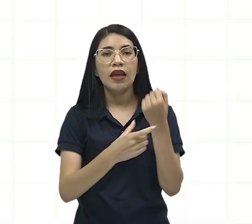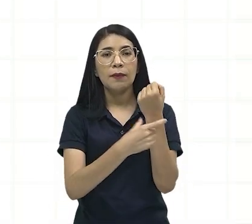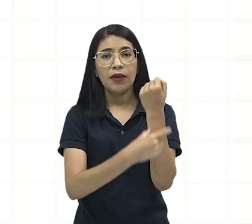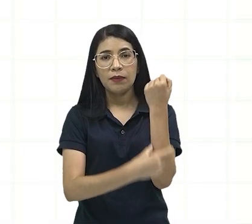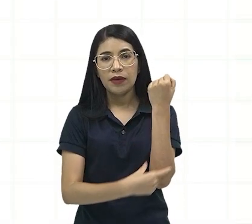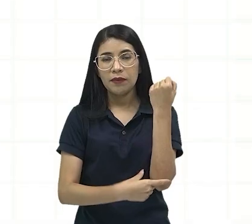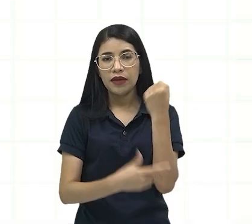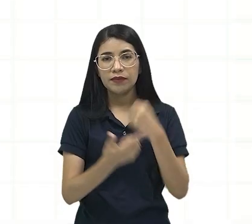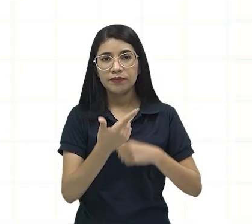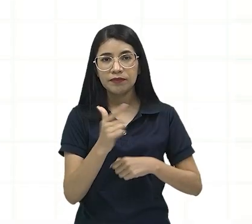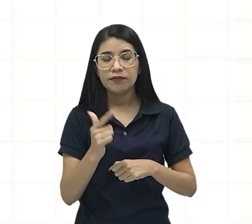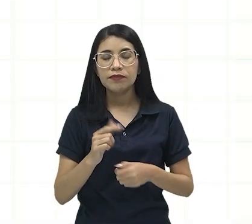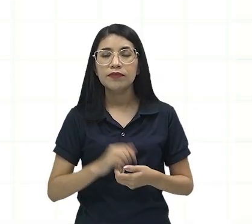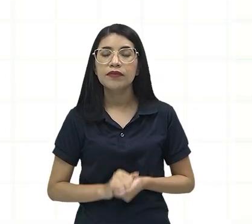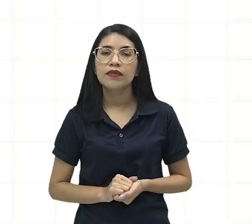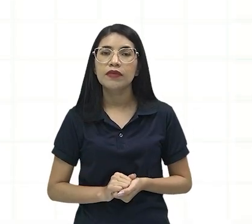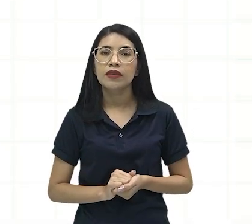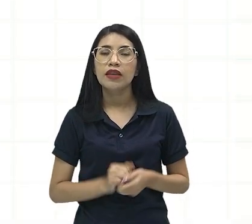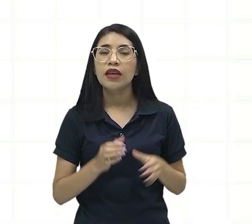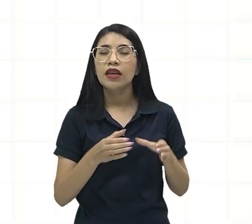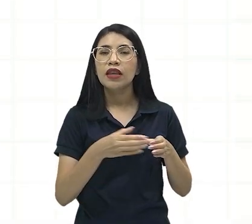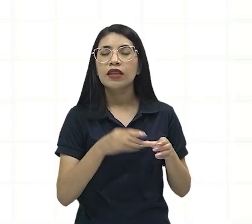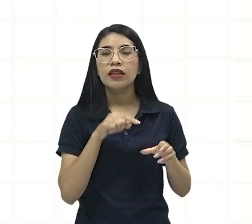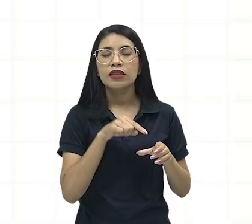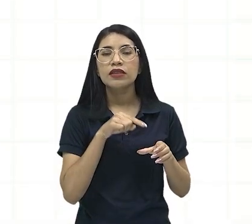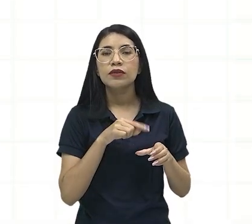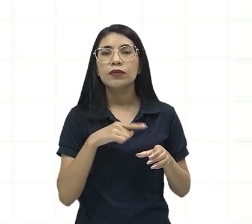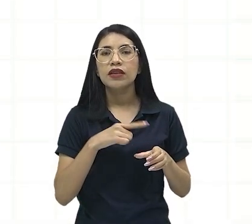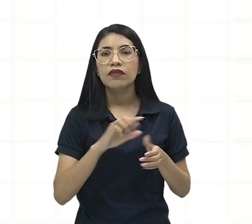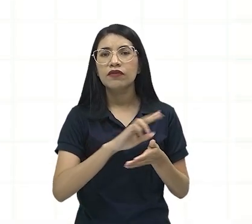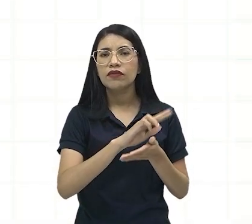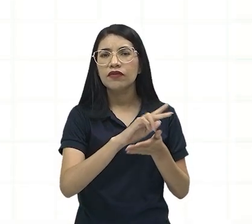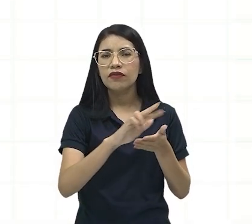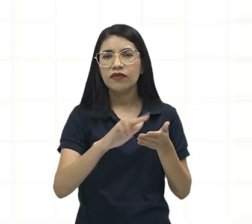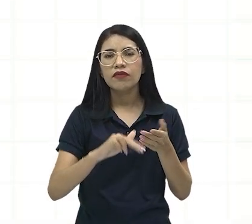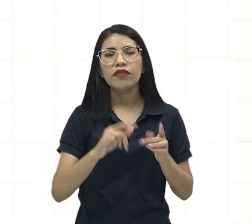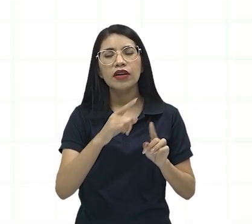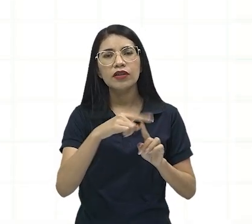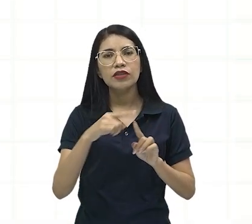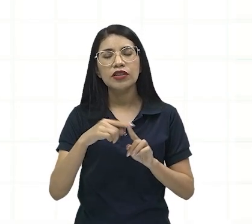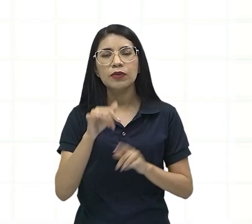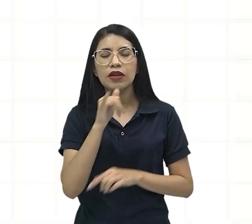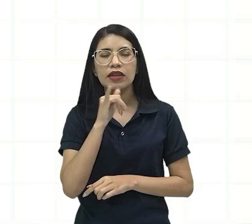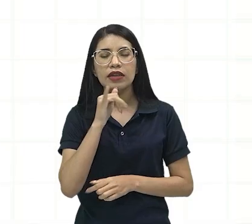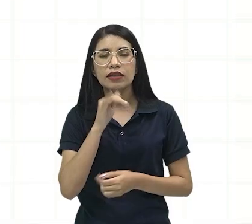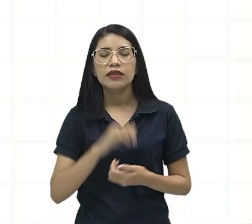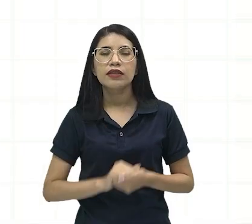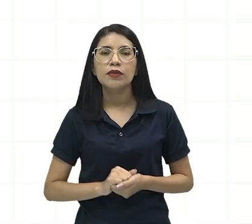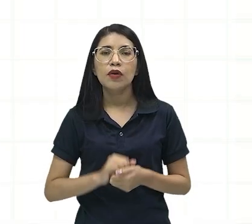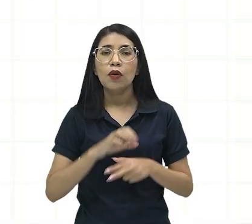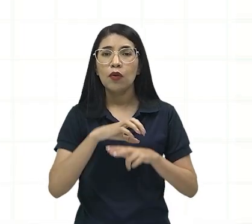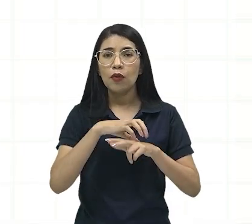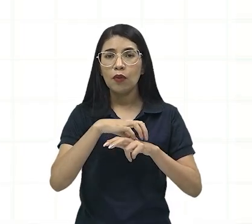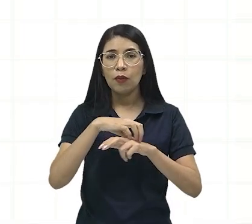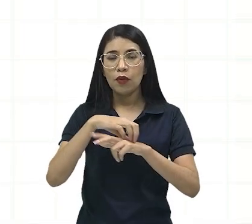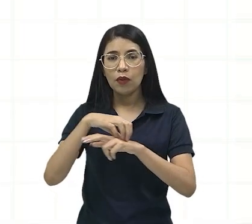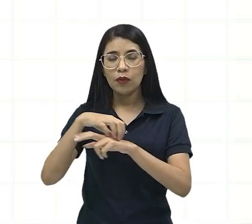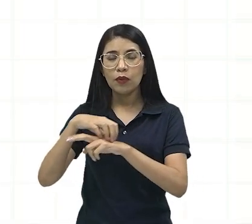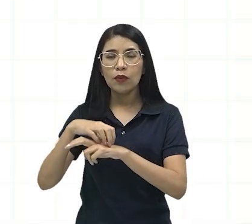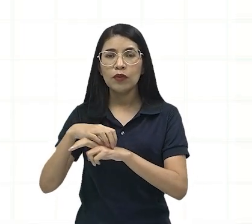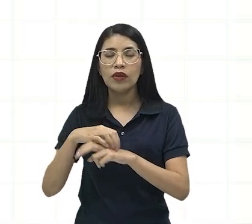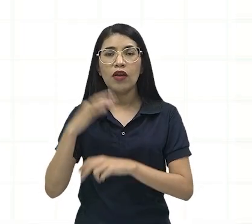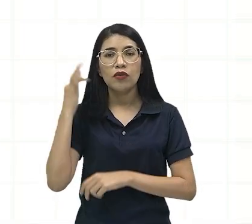invertebrados, tá? E aí nós vamos ver vários desses invertebrados como os molúsculos. Então eles pertencem ao